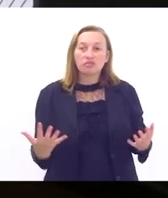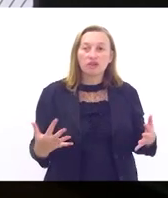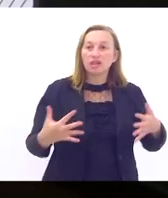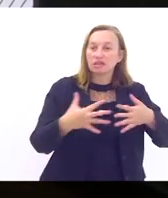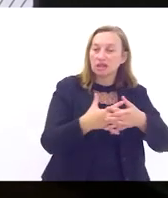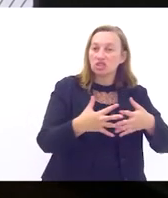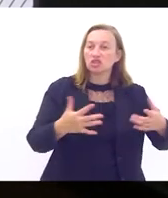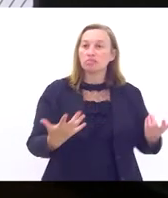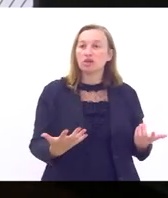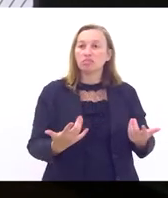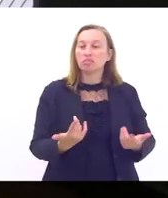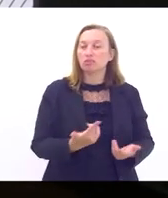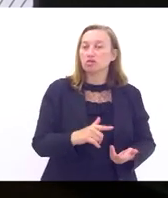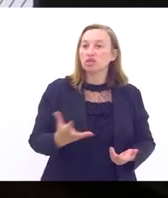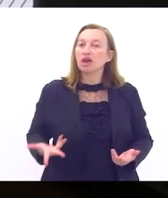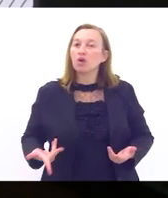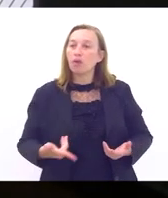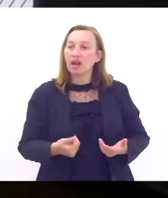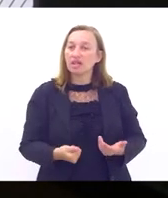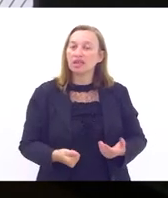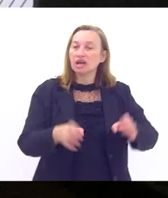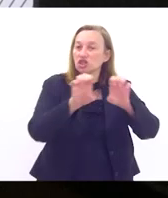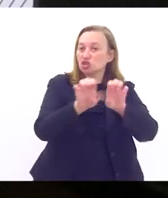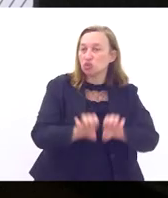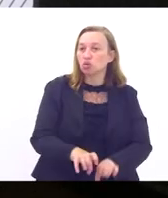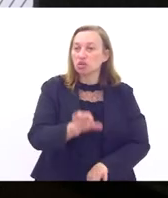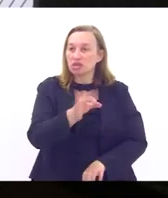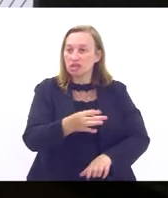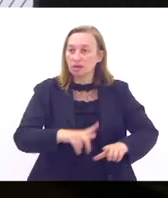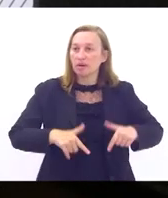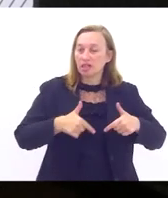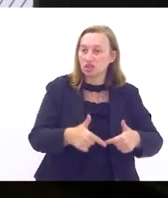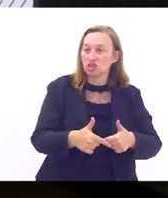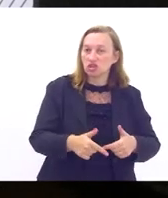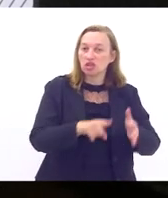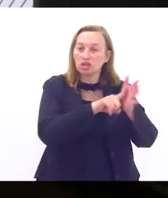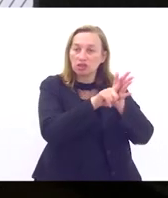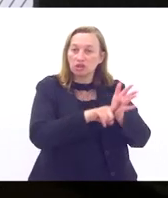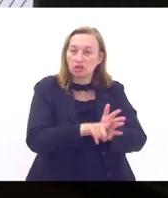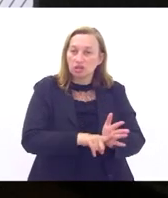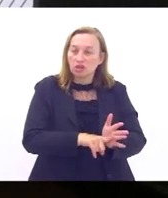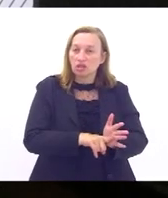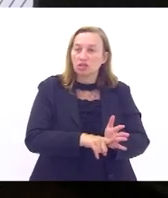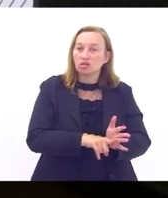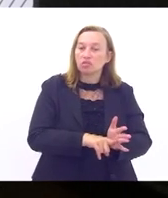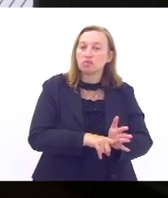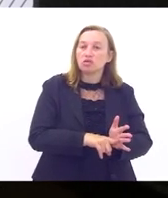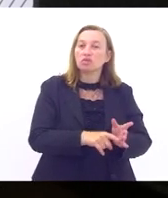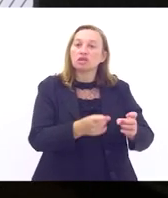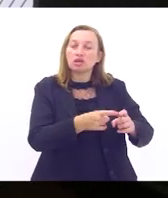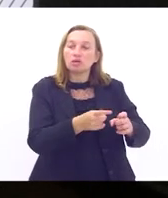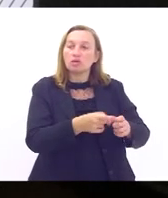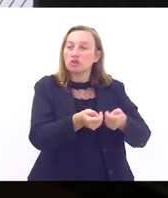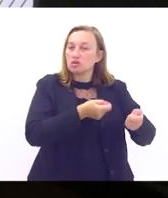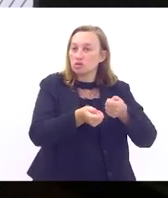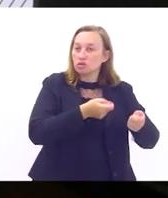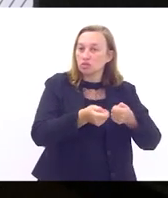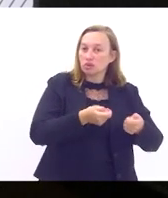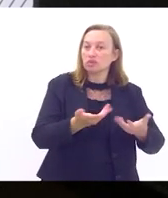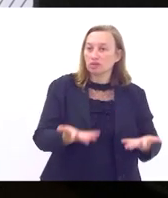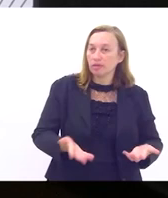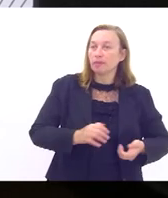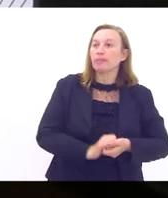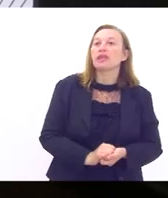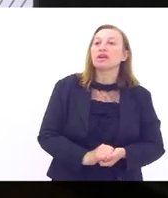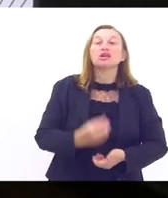gente não chega à garantia dessa estrutura necessária para essas ações de diagnóstico, controle e a promoção da articulação intersetorial. A